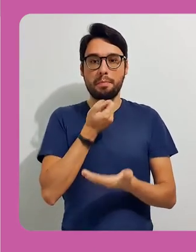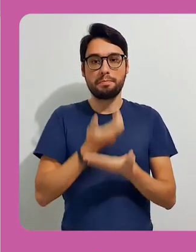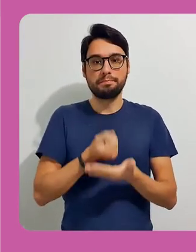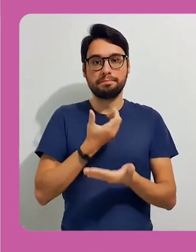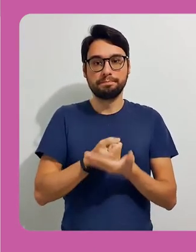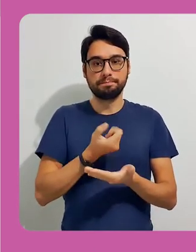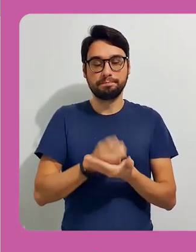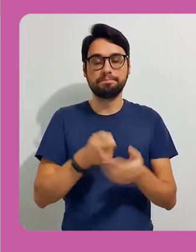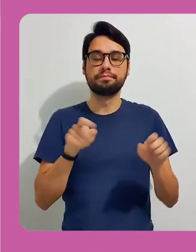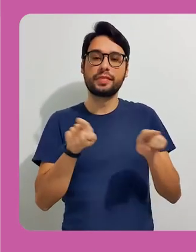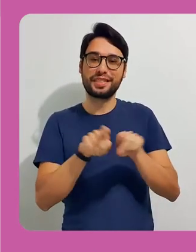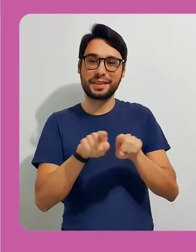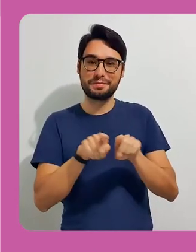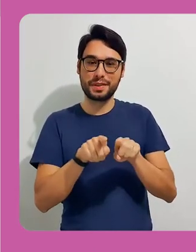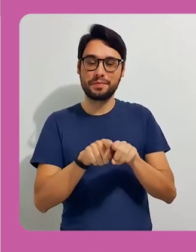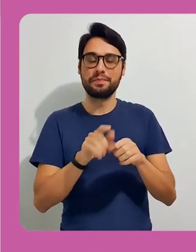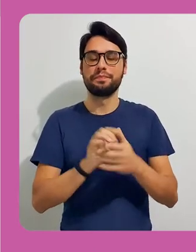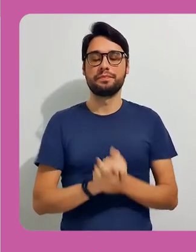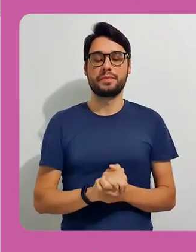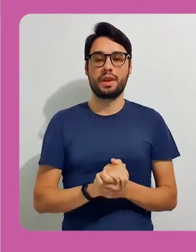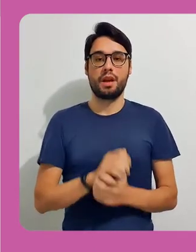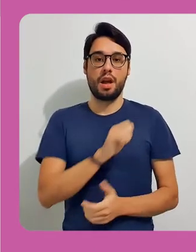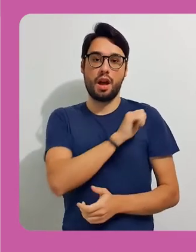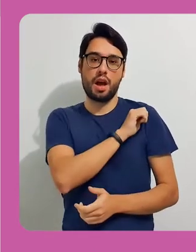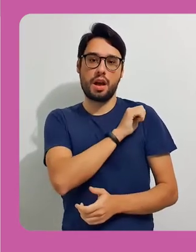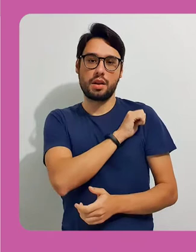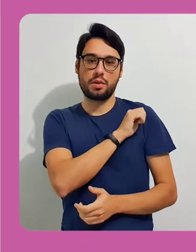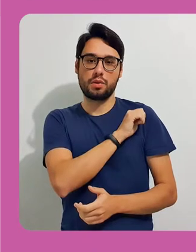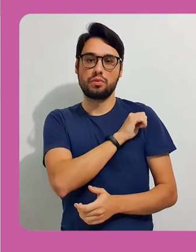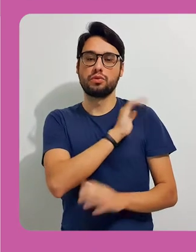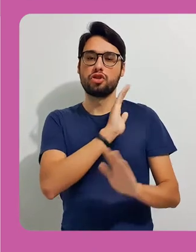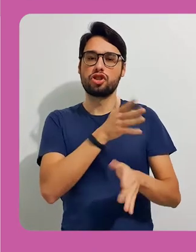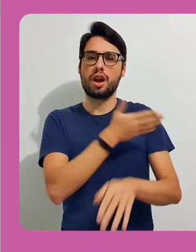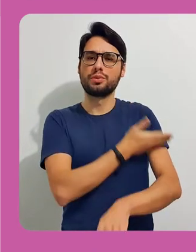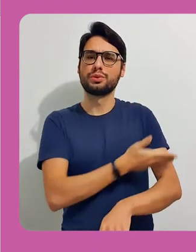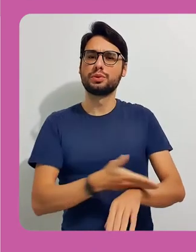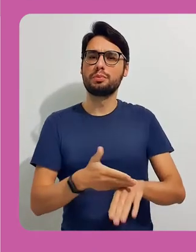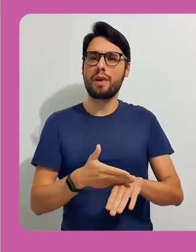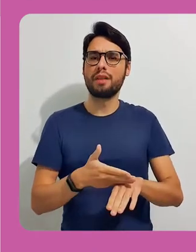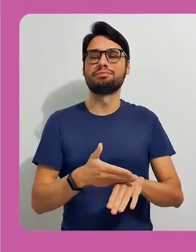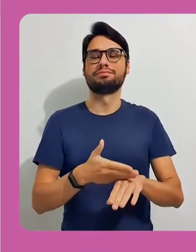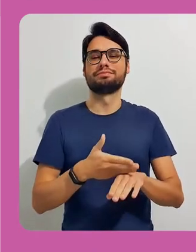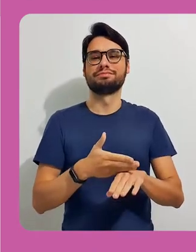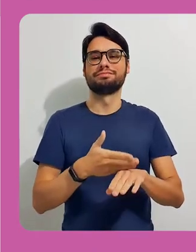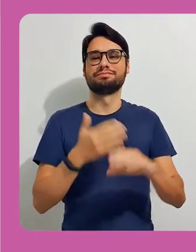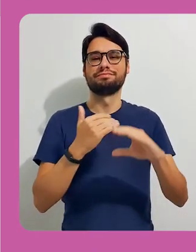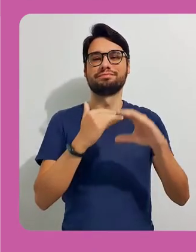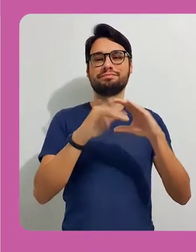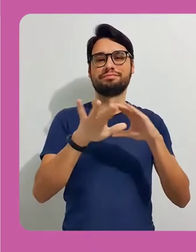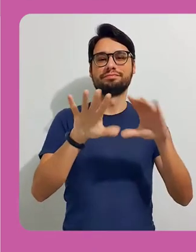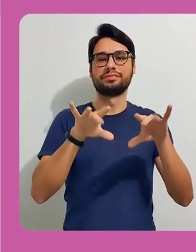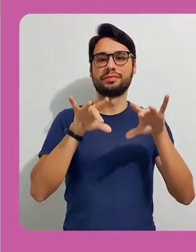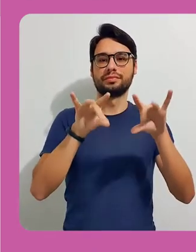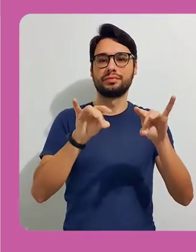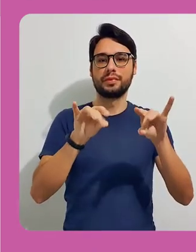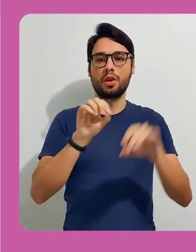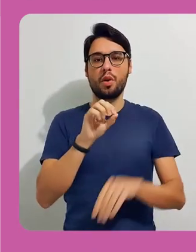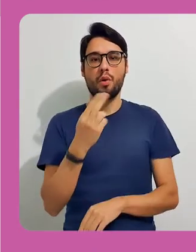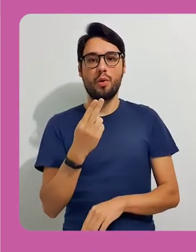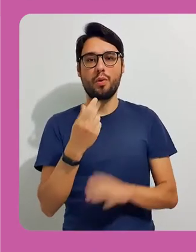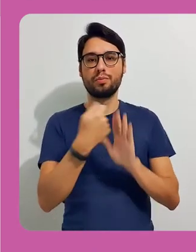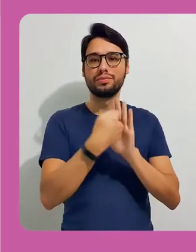os alunos eles estão acostumados né a fazer esses dois tipos de envio de arquivos ou de texto online